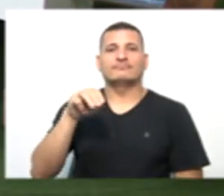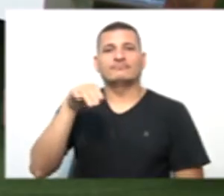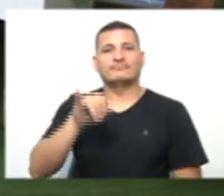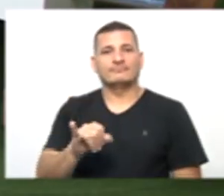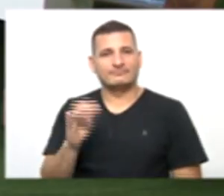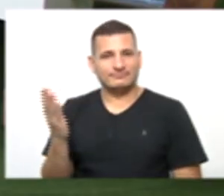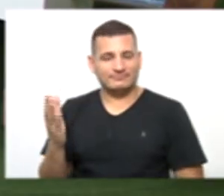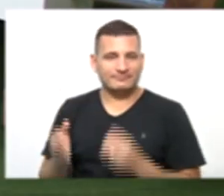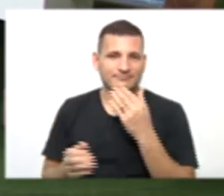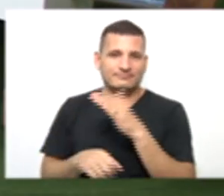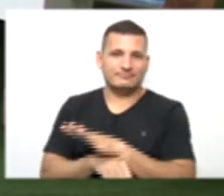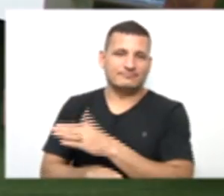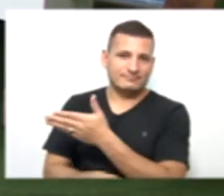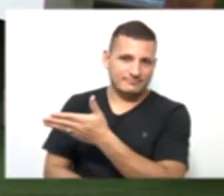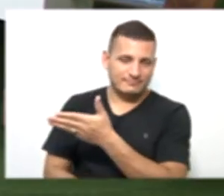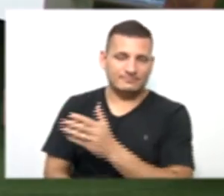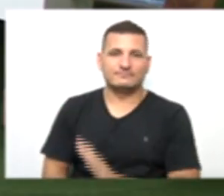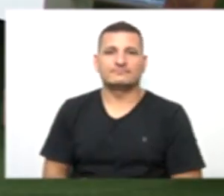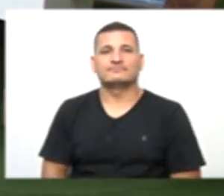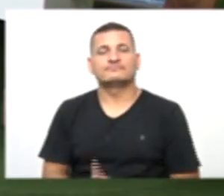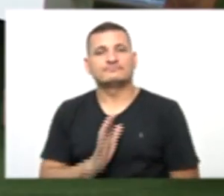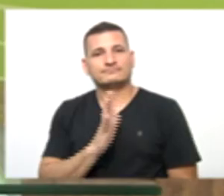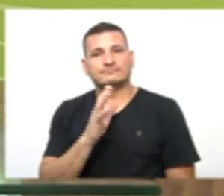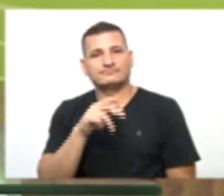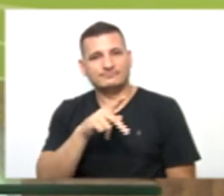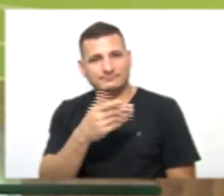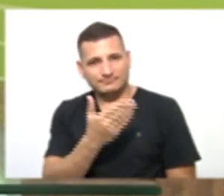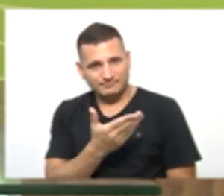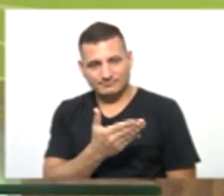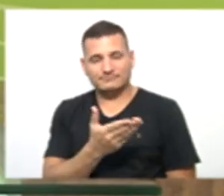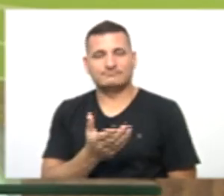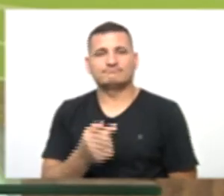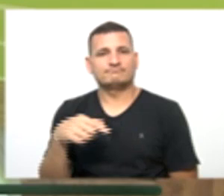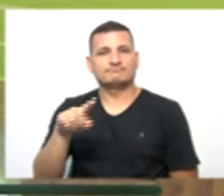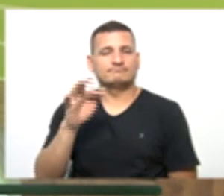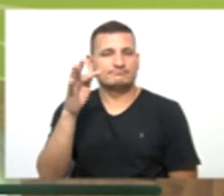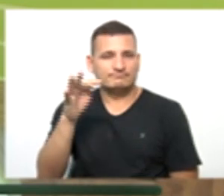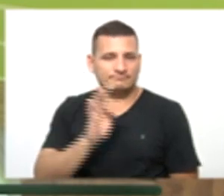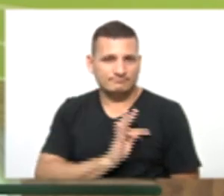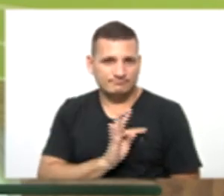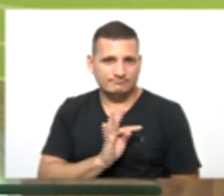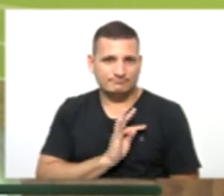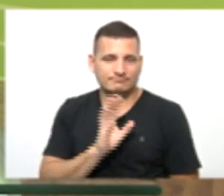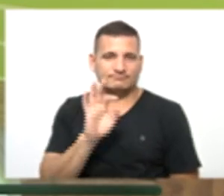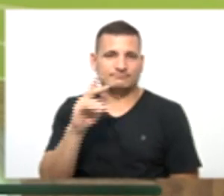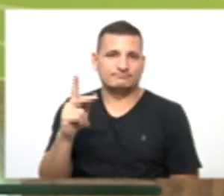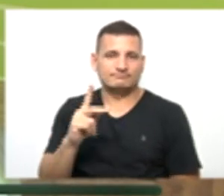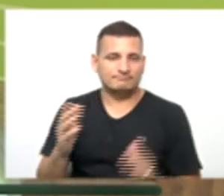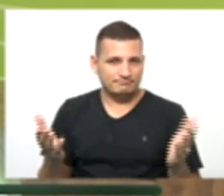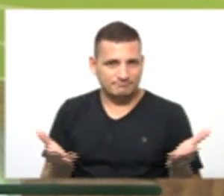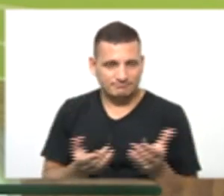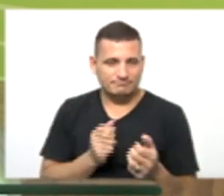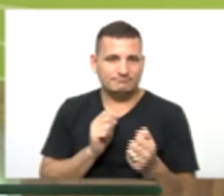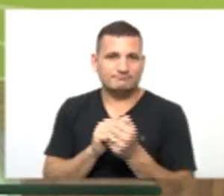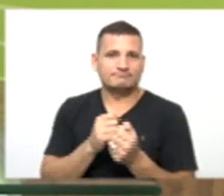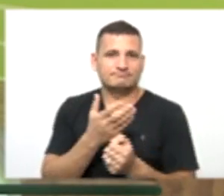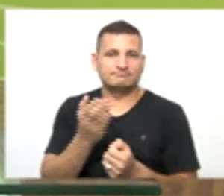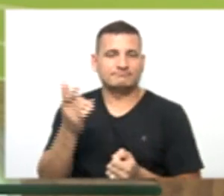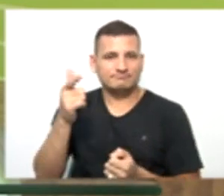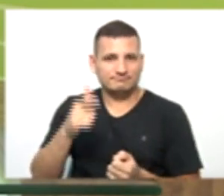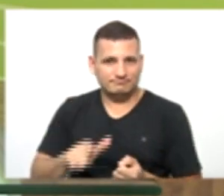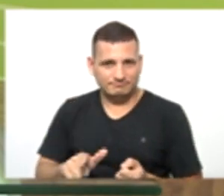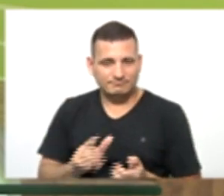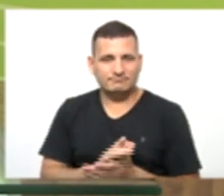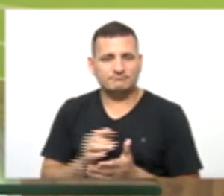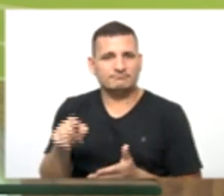professora. Olá, professora Ariadne. Olá, futuros técnicos em cooperativismo. É muito bom estar com vocês novamente. E hoje